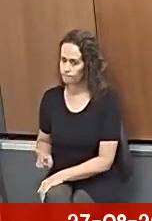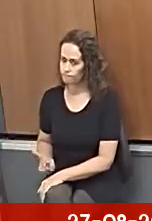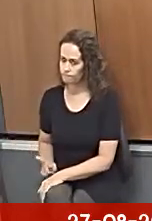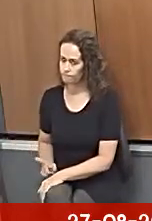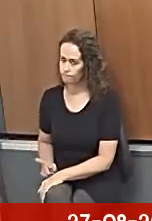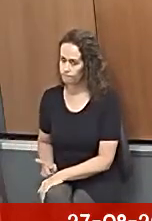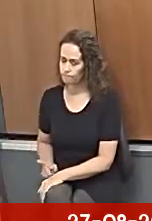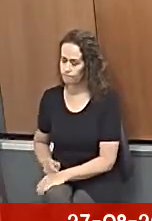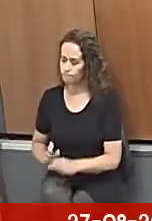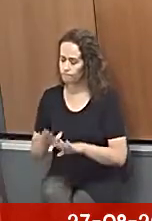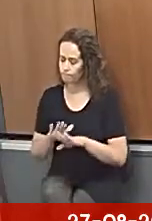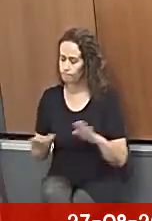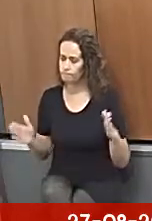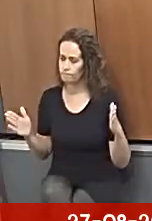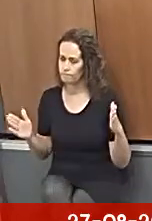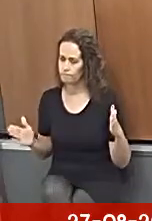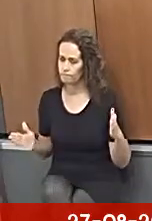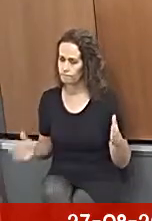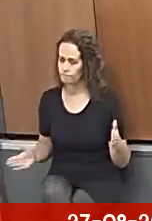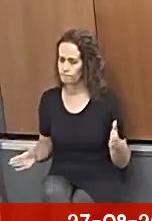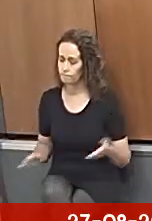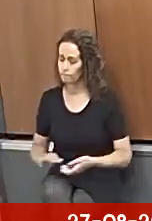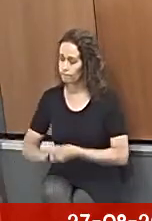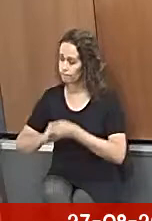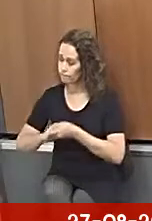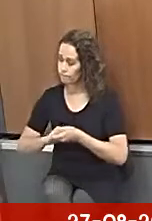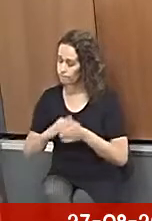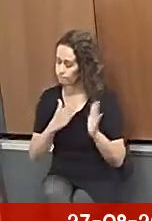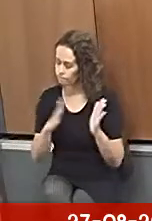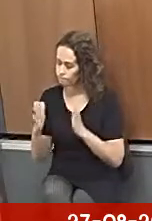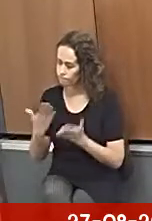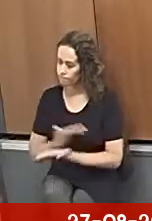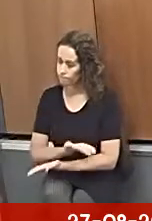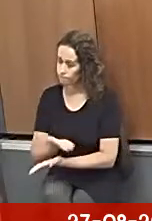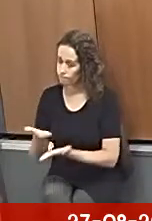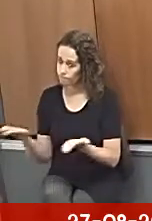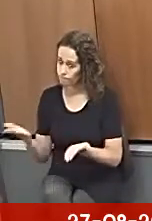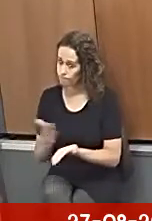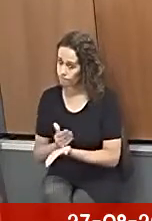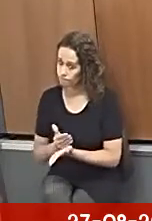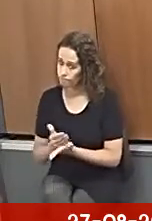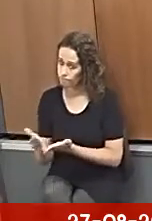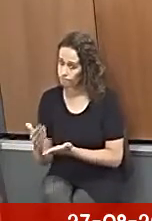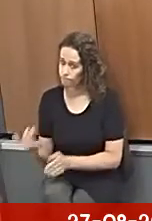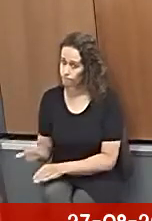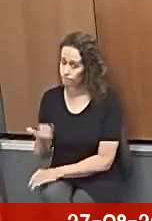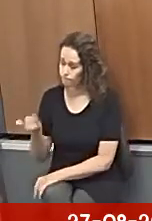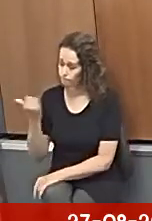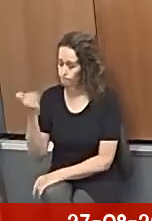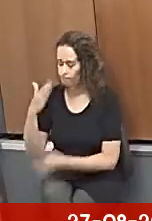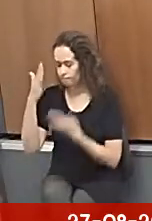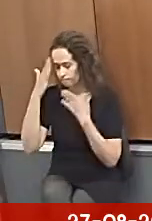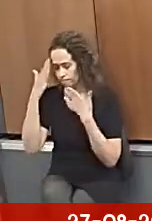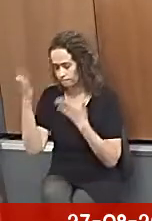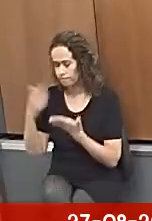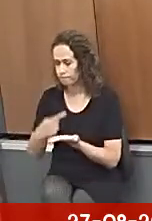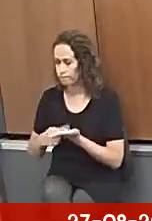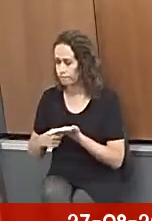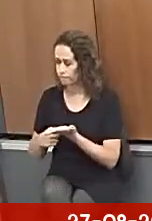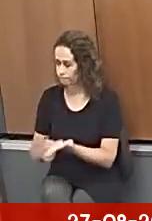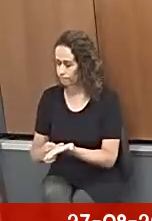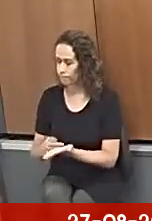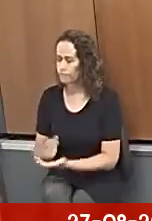deputados inicia parabenizando os senhores por essa iniciativa agradecendo o convite